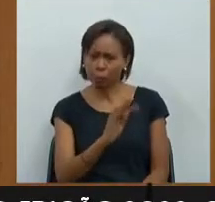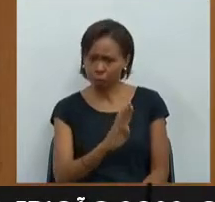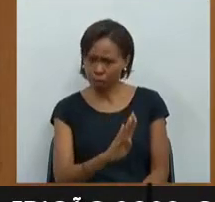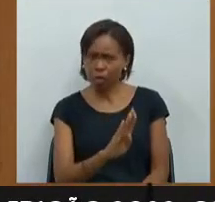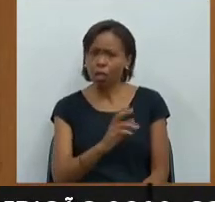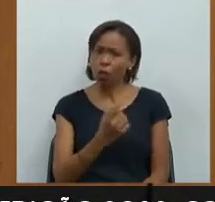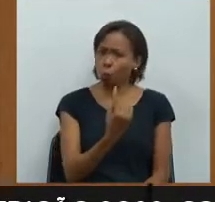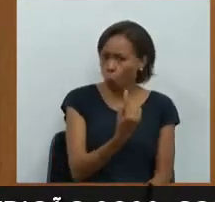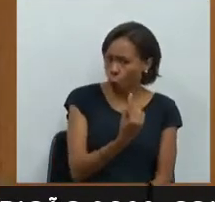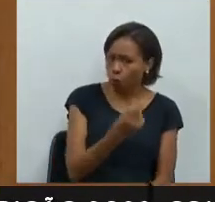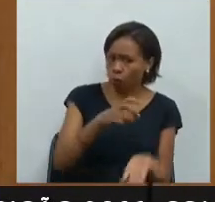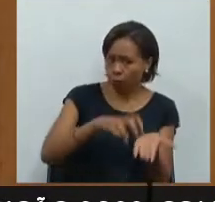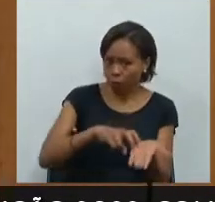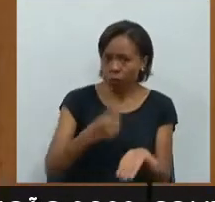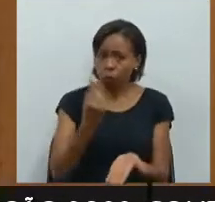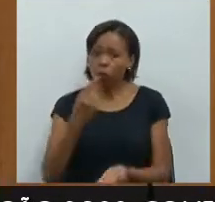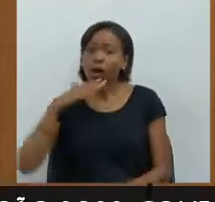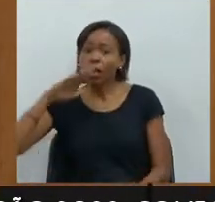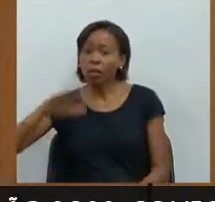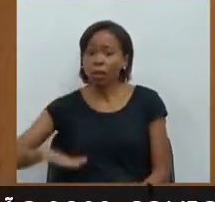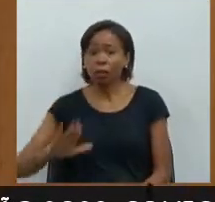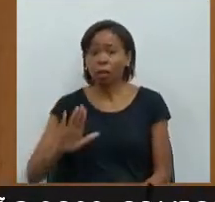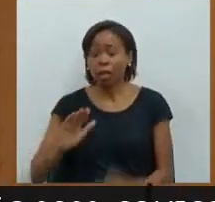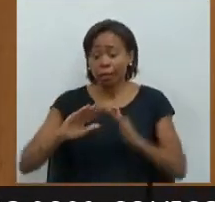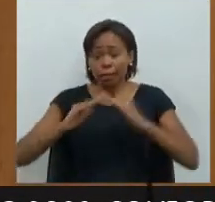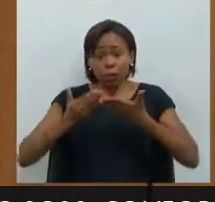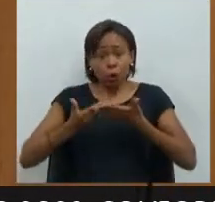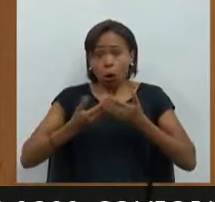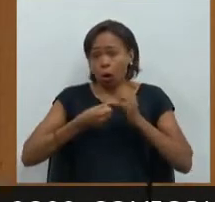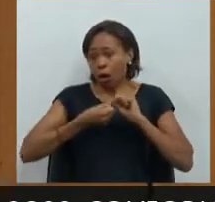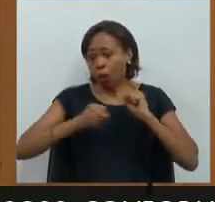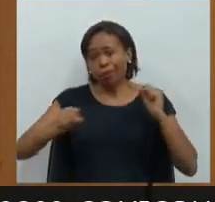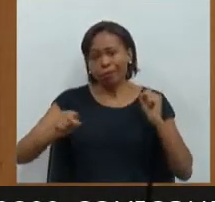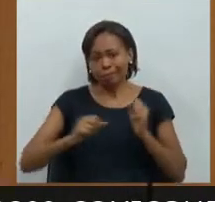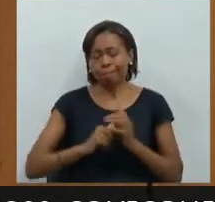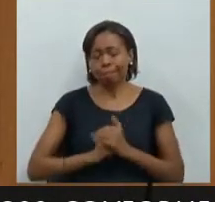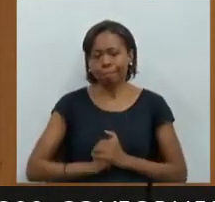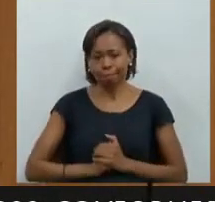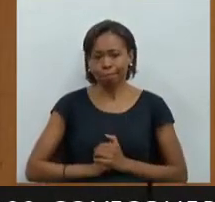de tarde, uma escola daquele tamanho. Então, é isso.